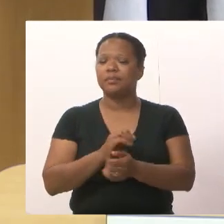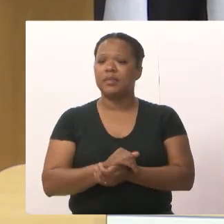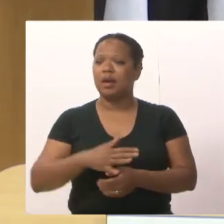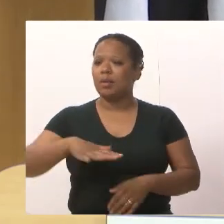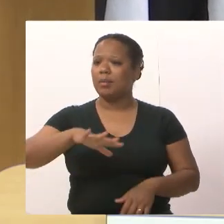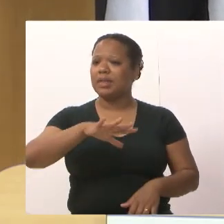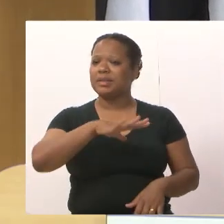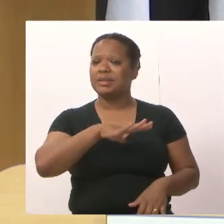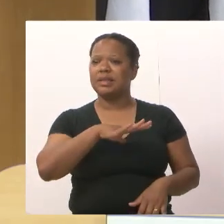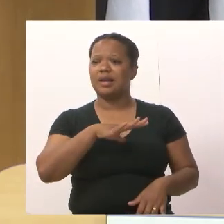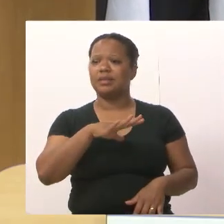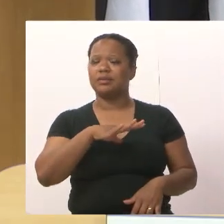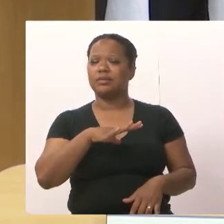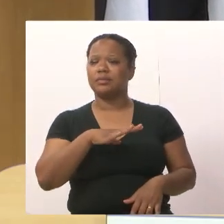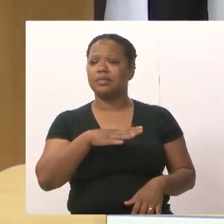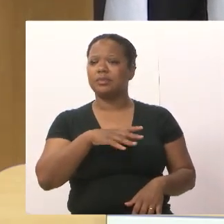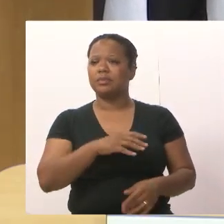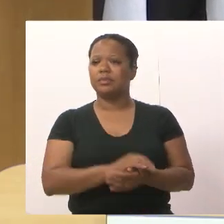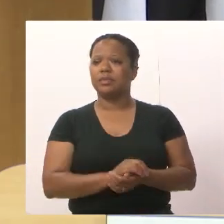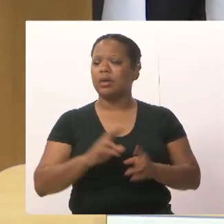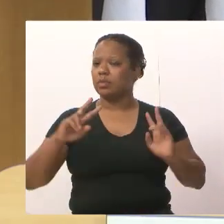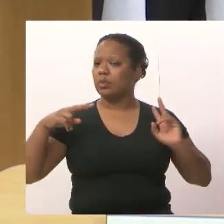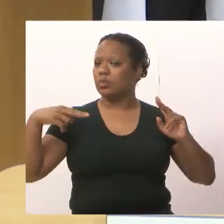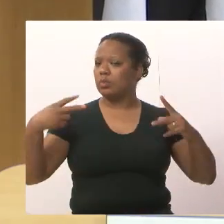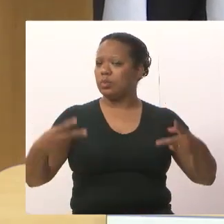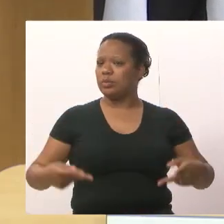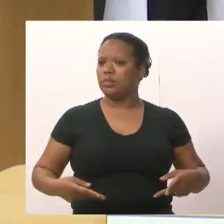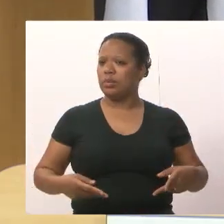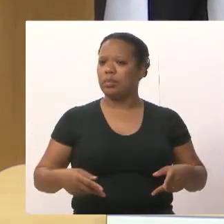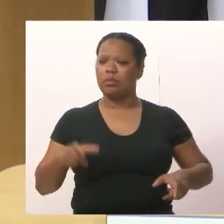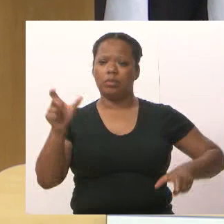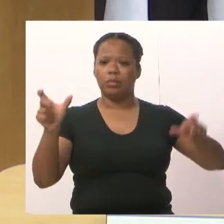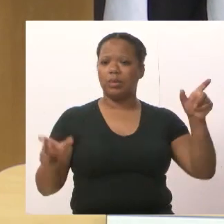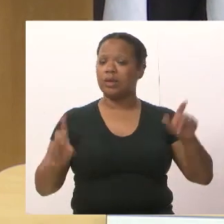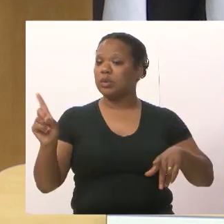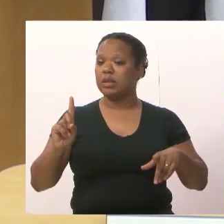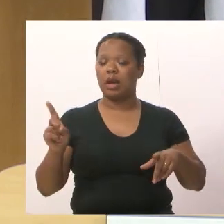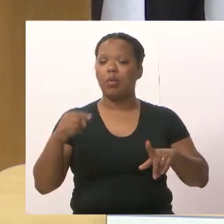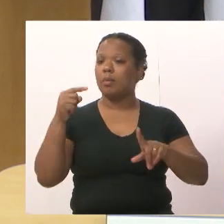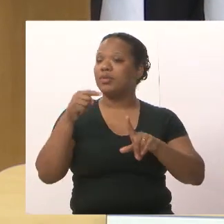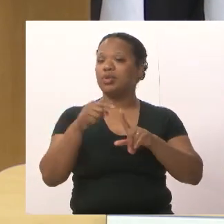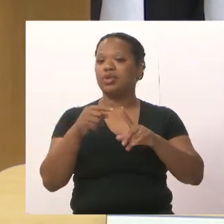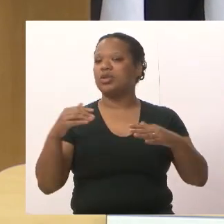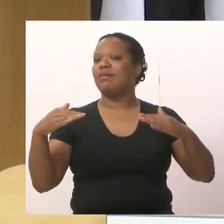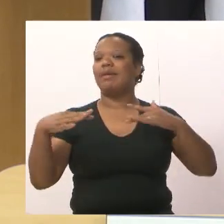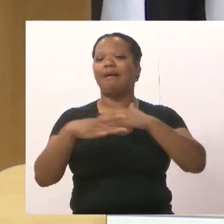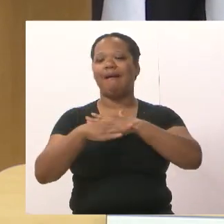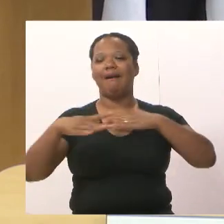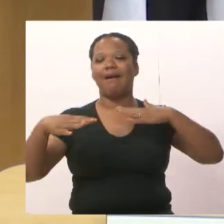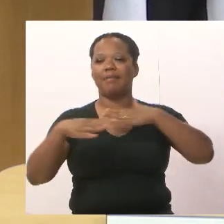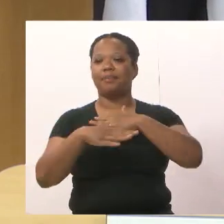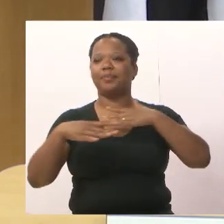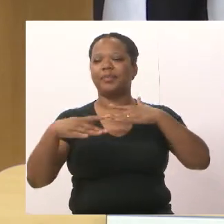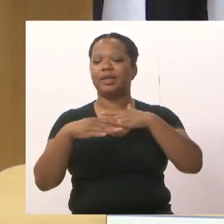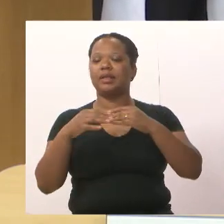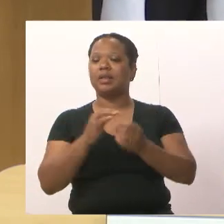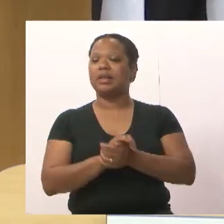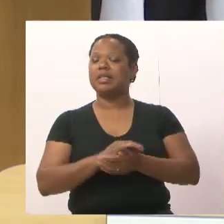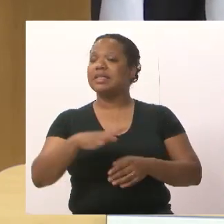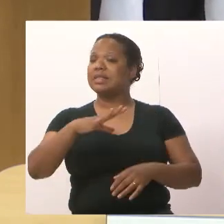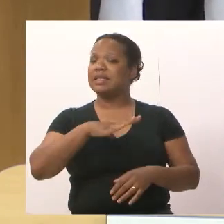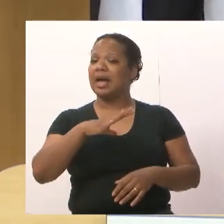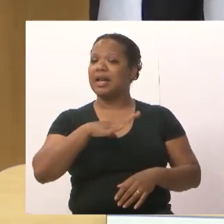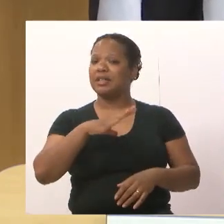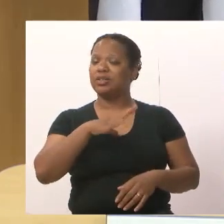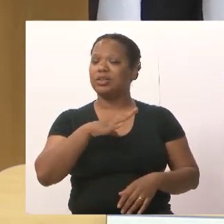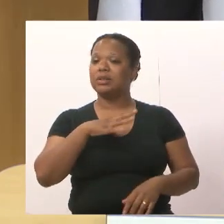para o ser humano e não para os carros. Mas eu acho que o termo poderia incluir cidade inteligente